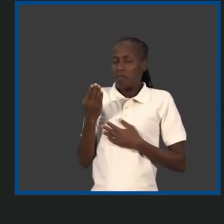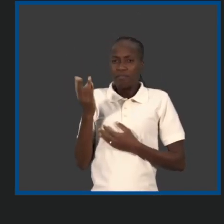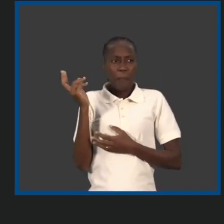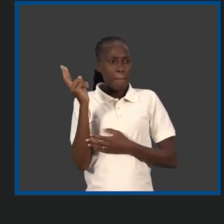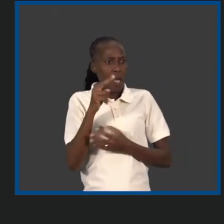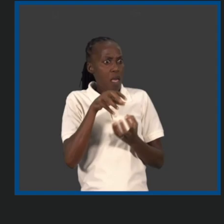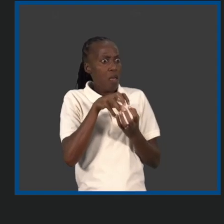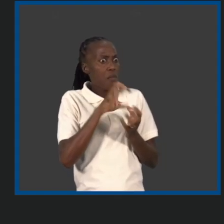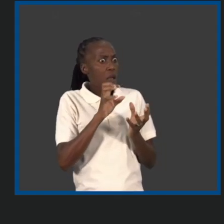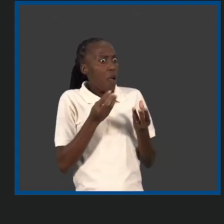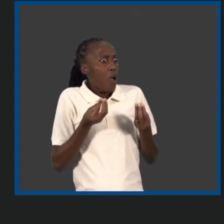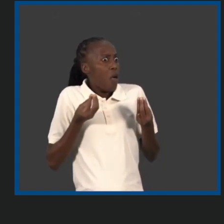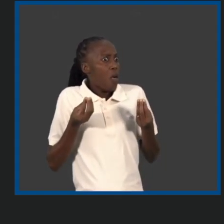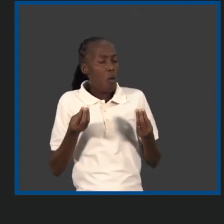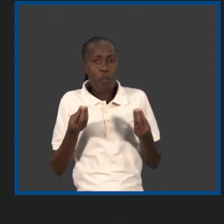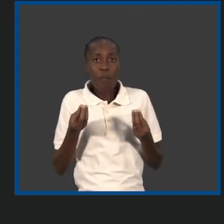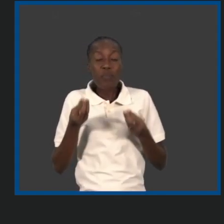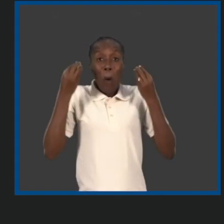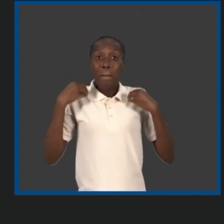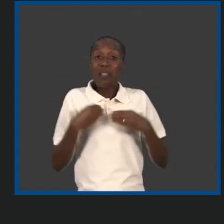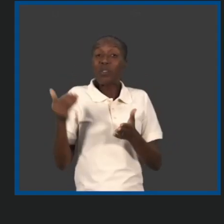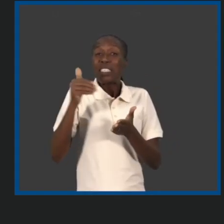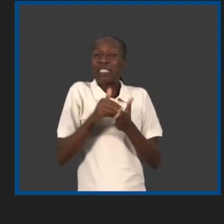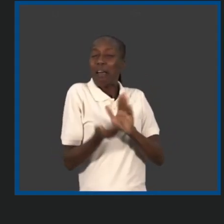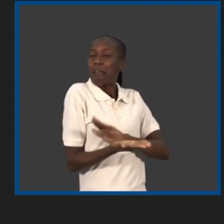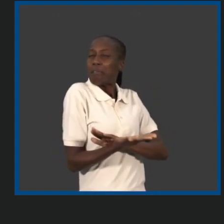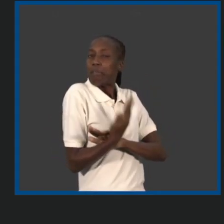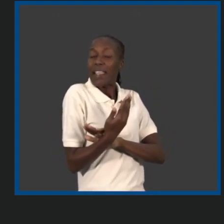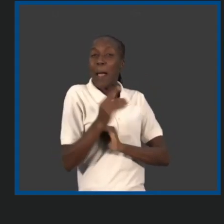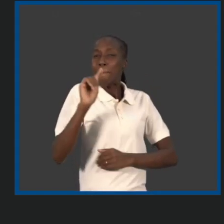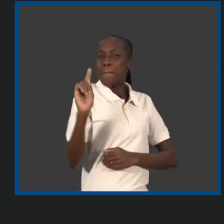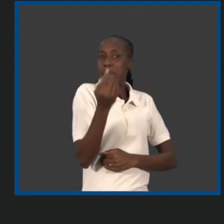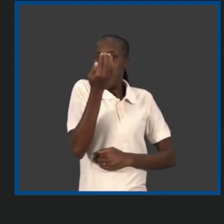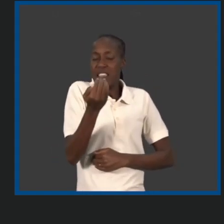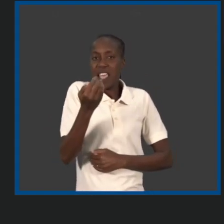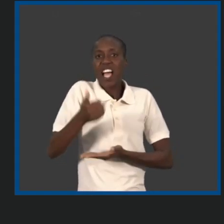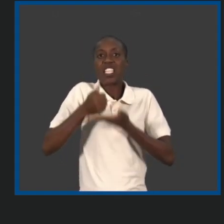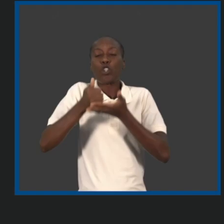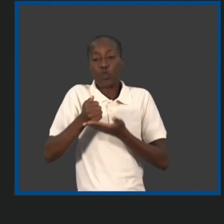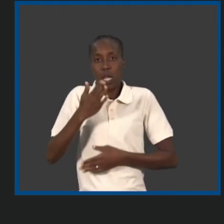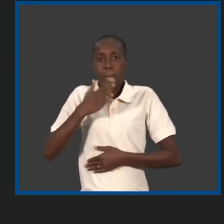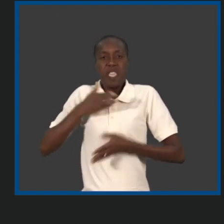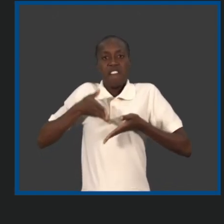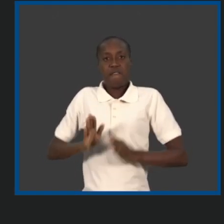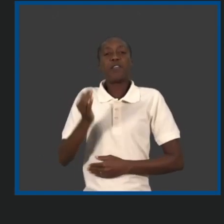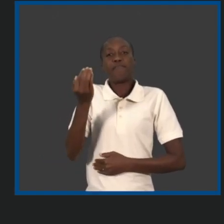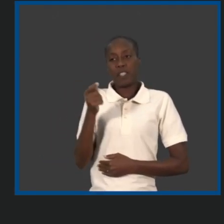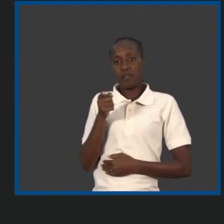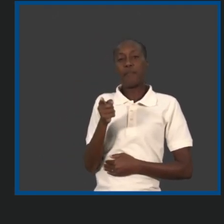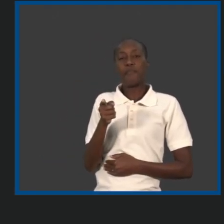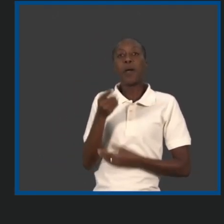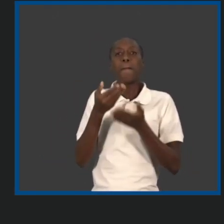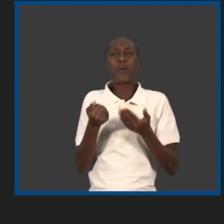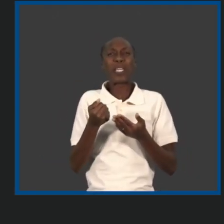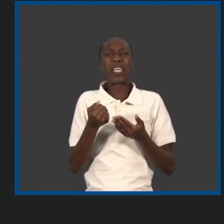espantados. Os médicos chegavam muito cedo. A primeira criança a ser atendida era ela. Pelo estado que ela estava, era a